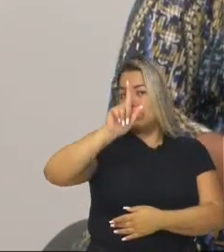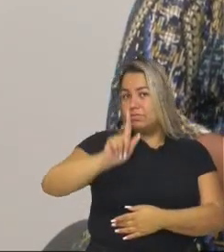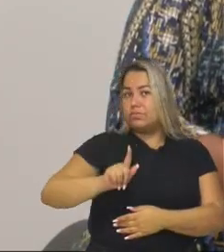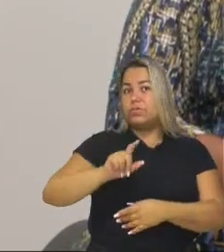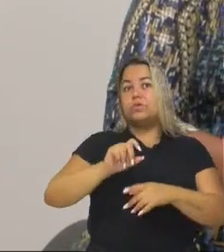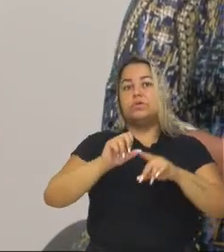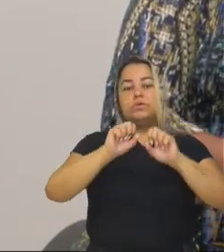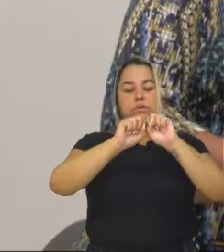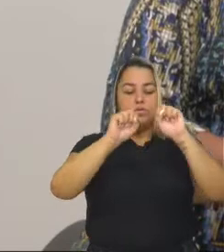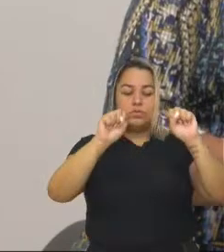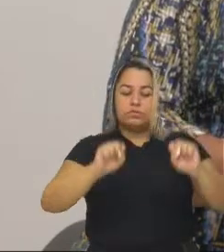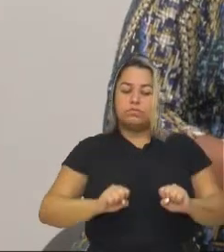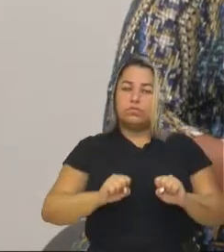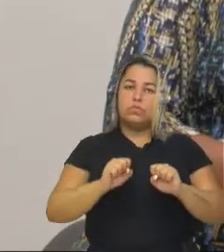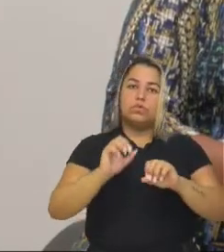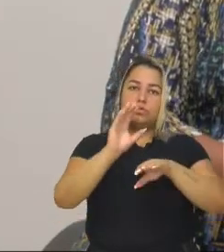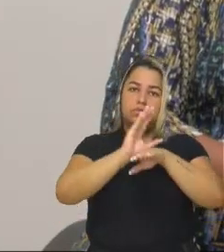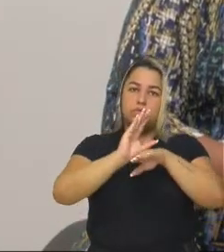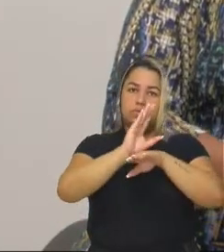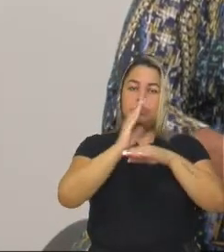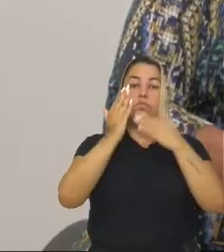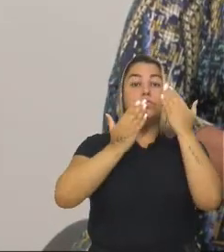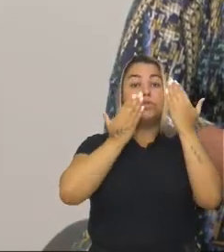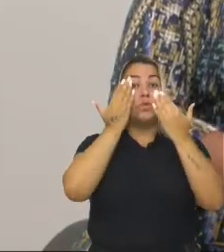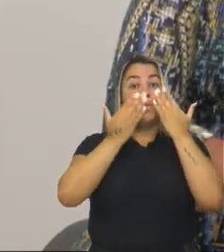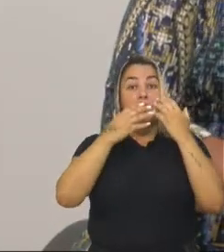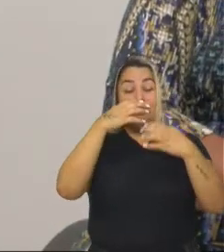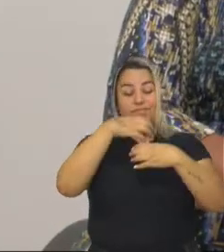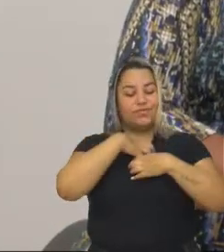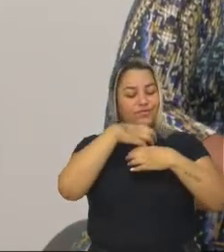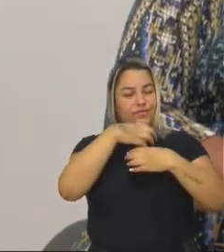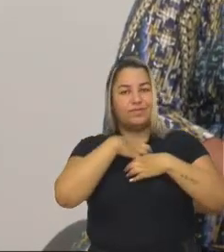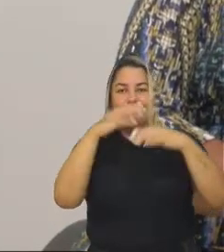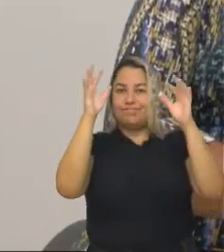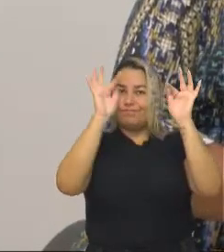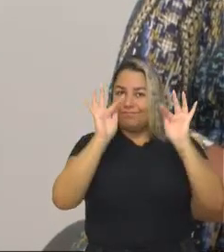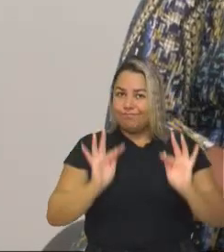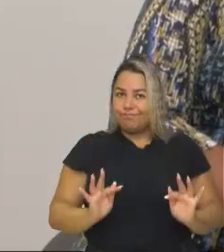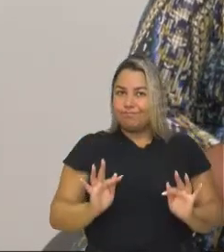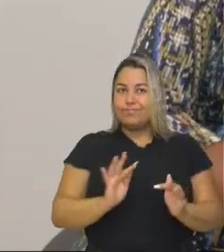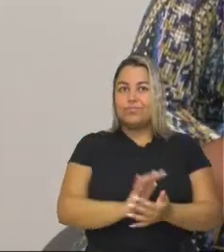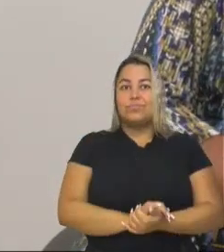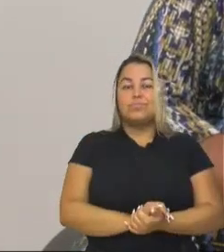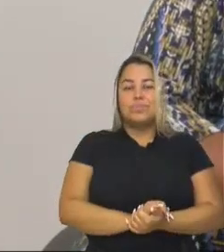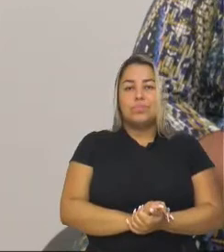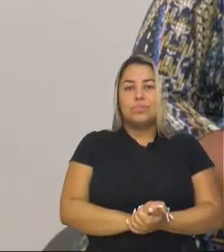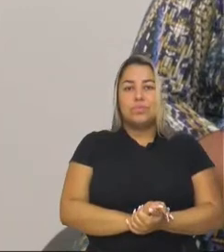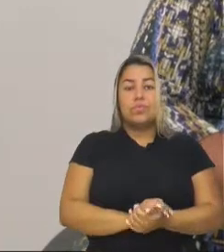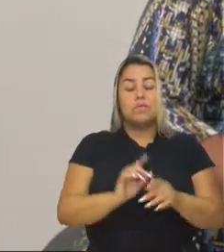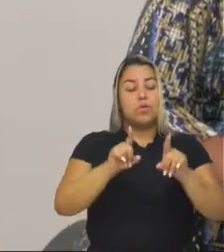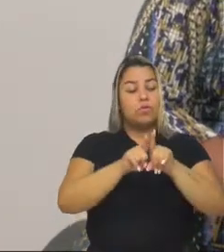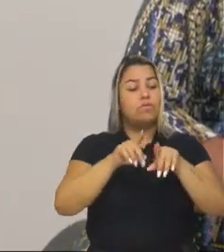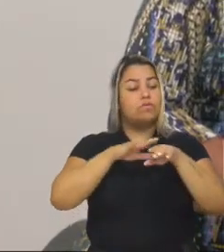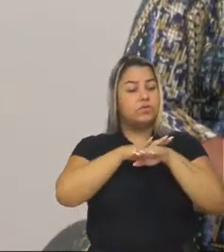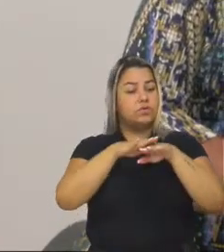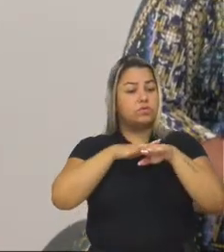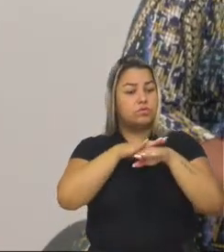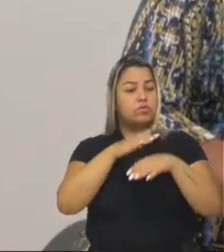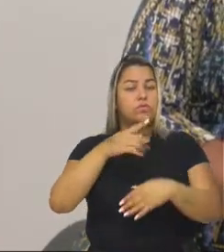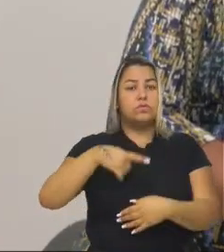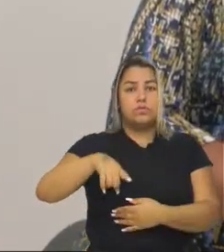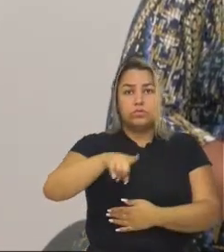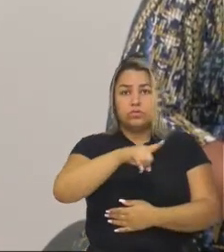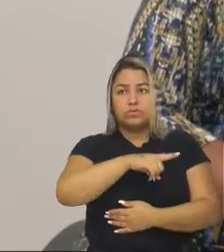Sistema Conselhos de Psicologia no Brasil inteiro. Então, estou muito feliz com isso. E aí, então, a nossa ideia de hoje é compor uma conversa com essas nossas